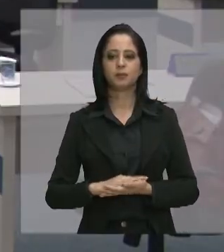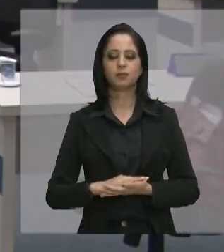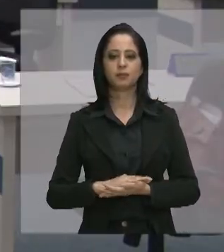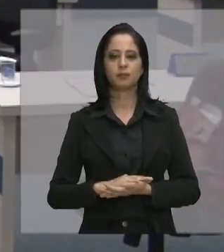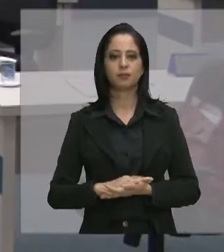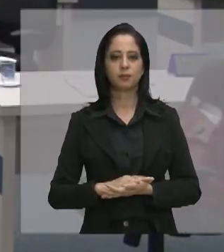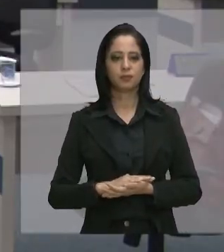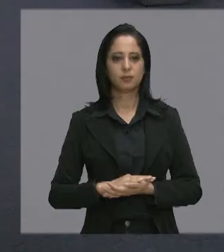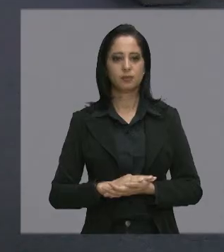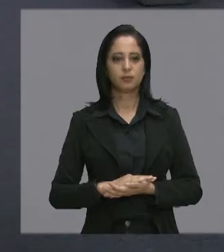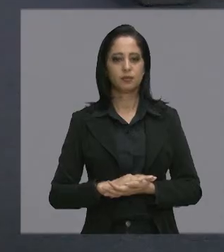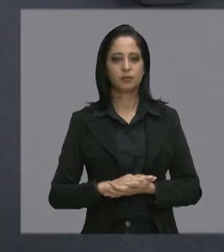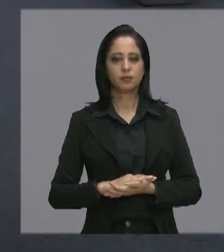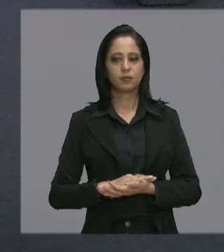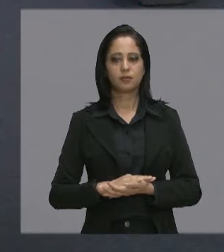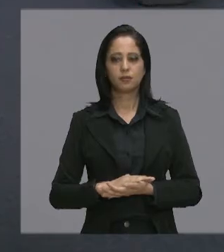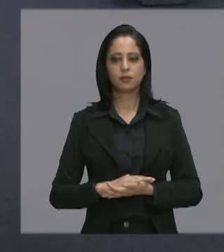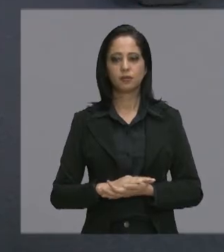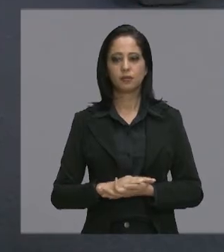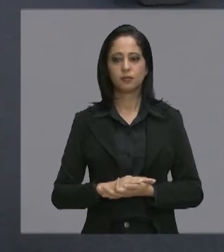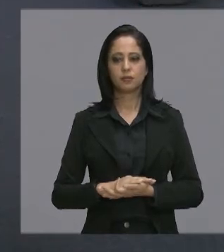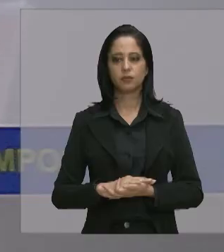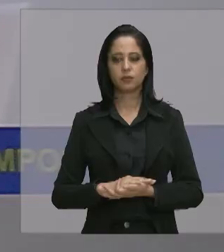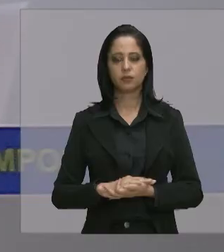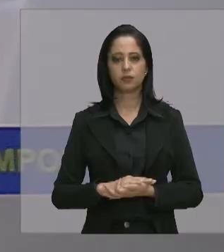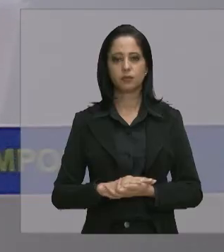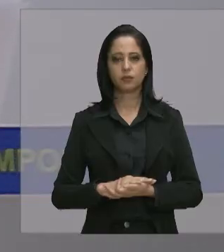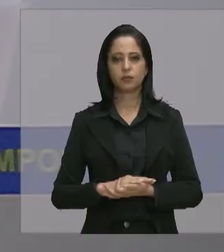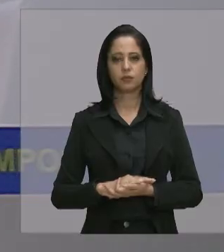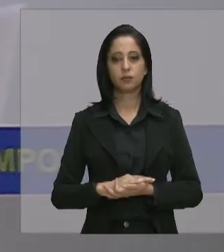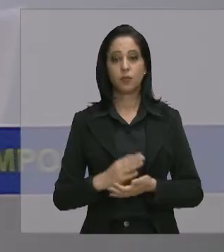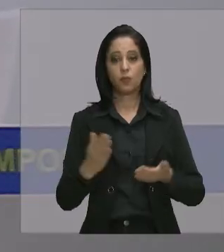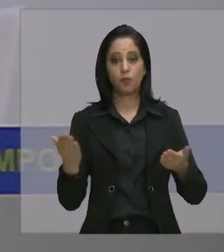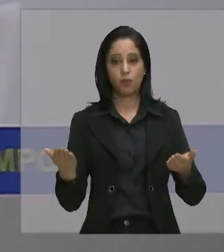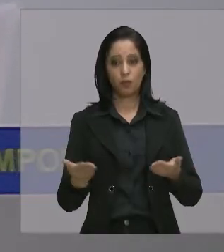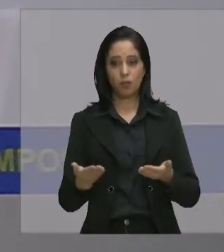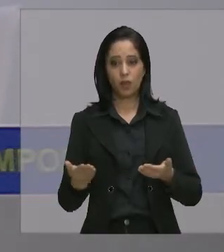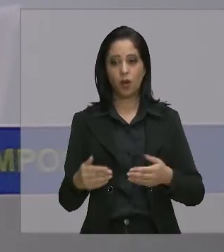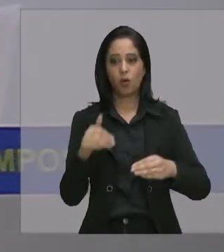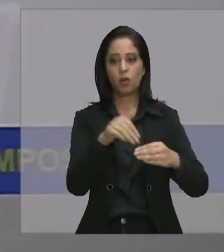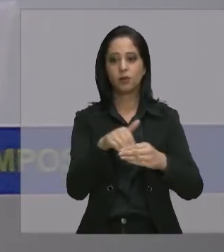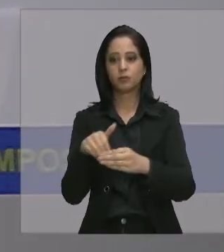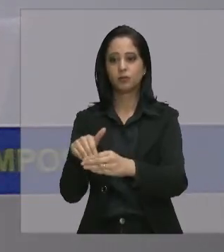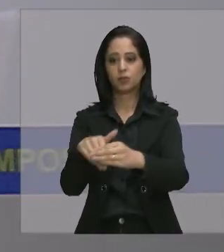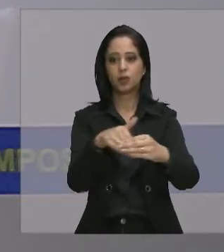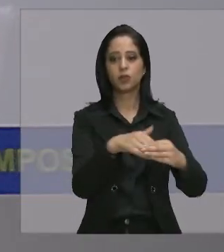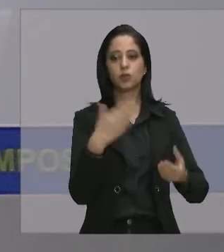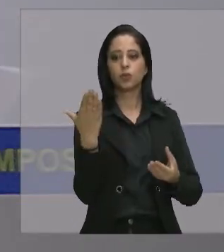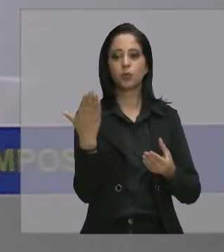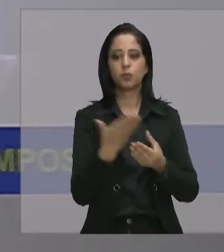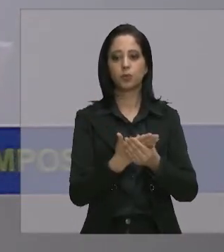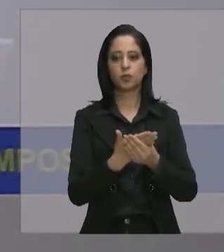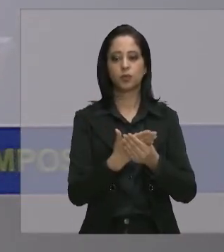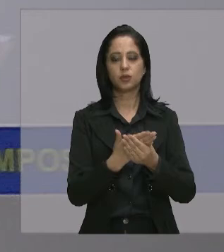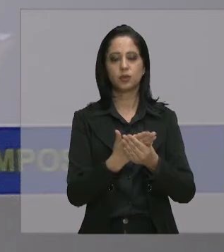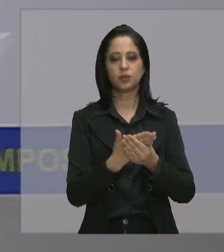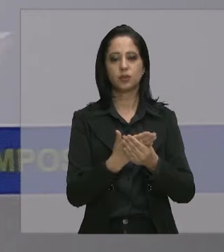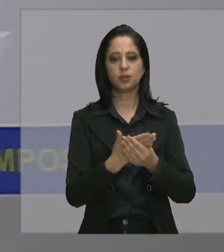Vai falar, Meli? Tá. Passaremos, então, à votação do processo.